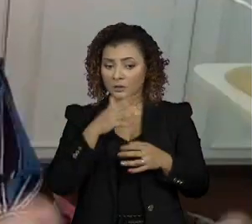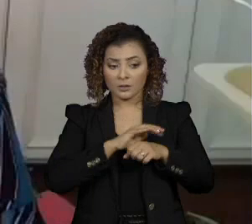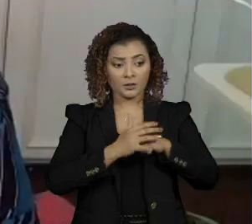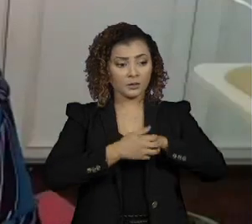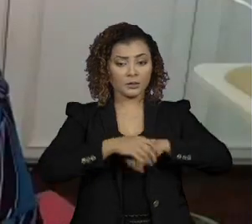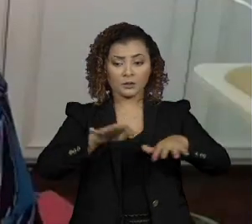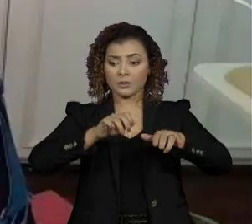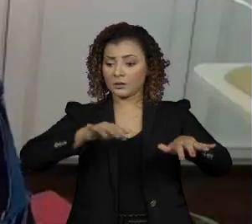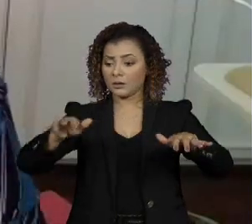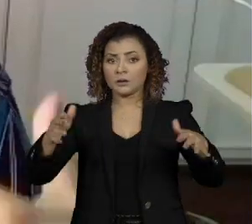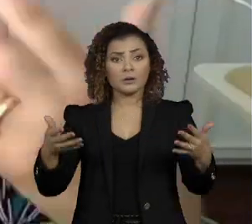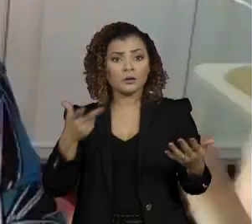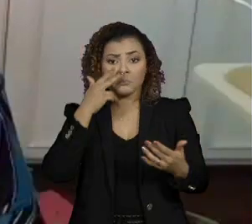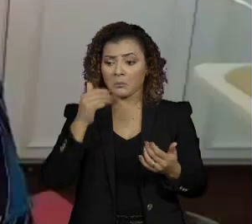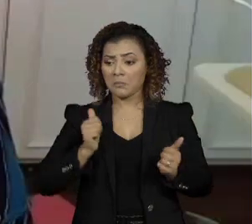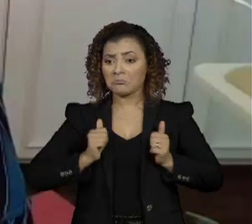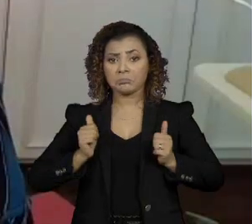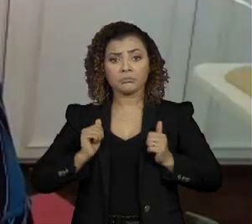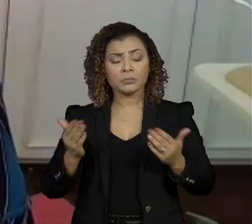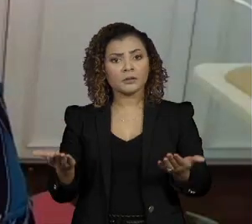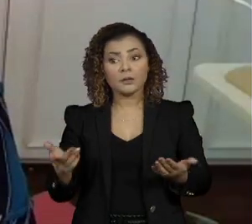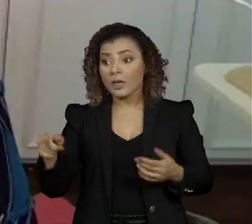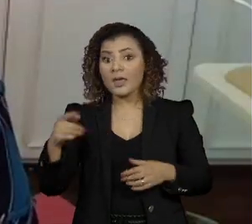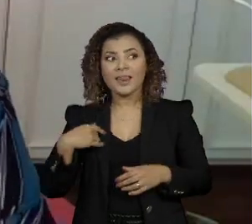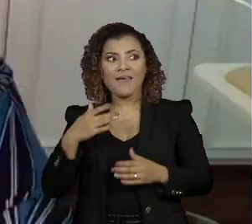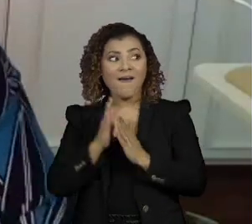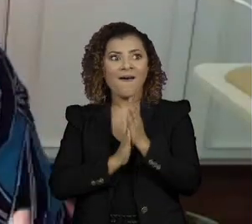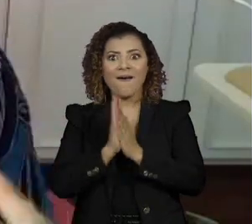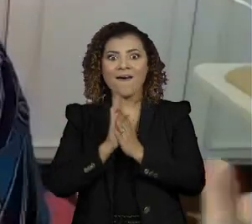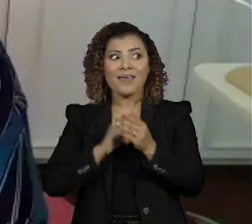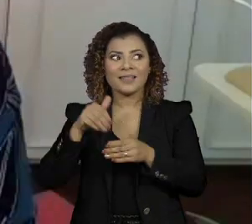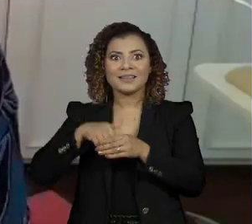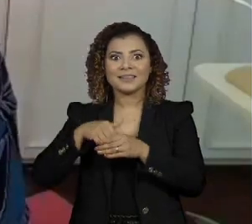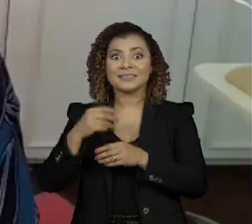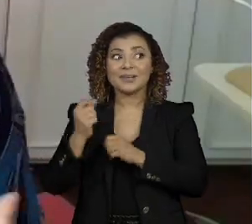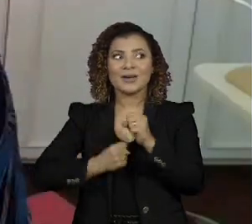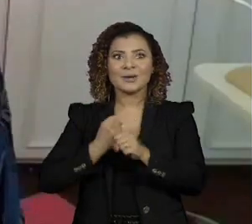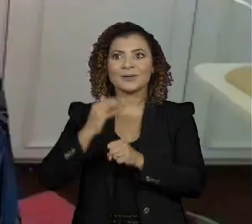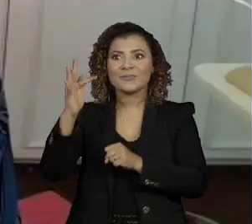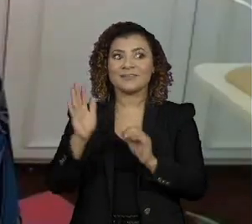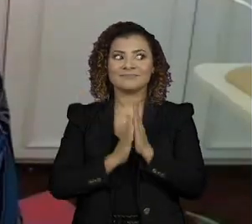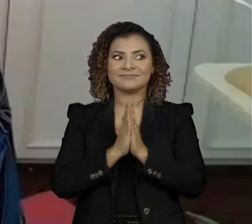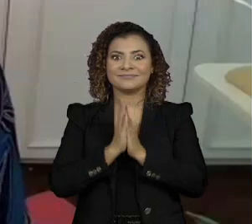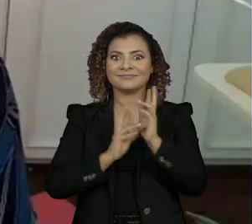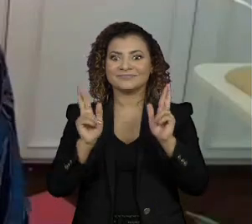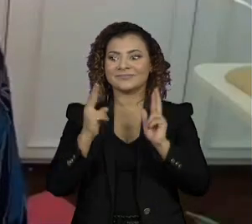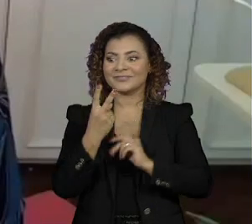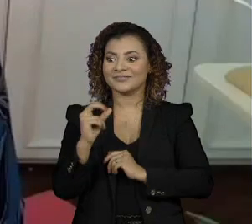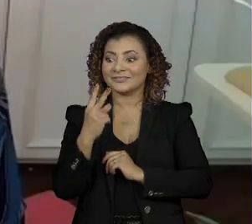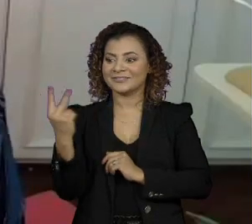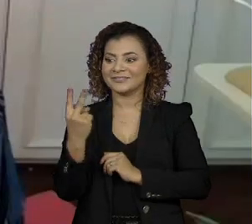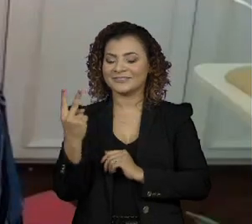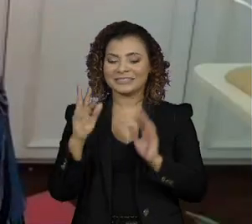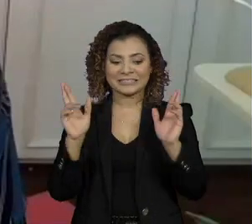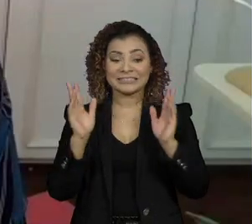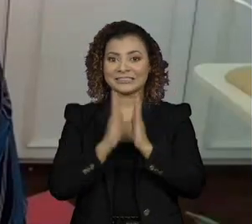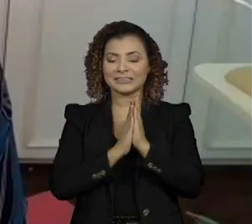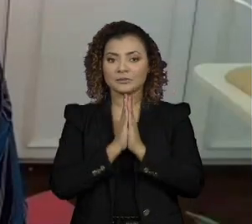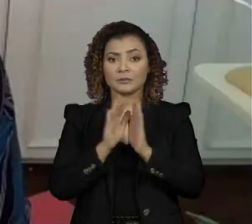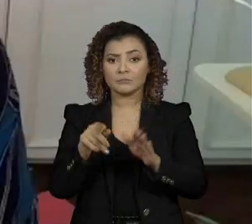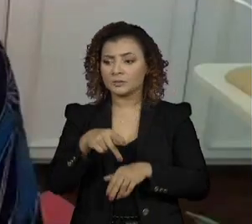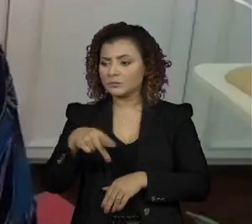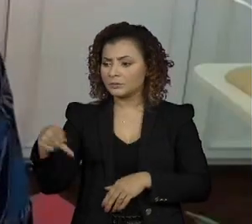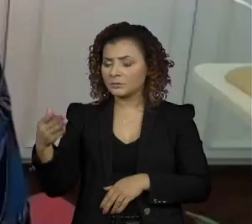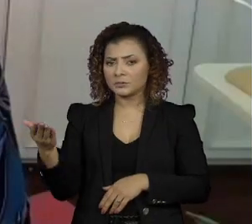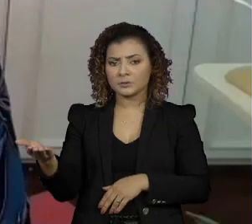e politicamente, com os olhos nas eleições do ano que vem e na mobilização da sua base, ele que não é um presidente da